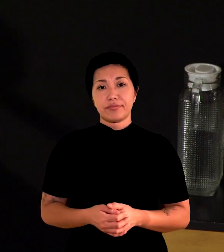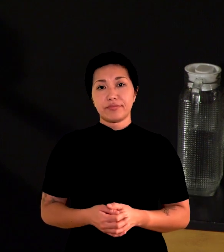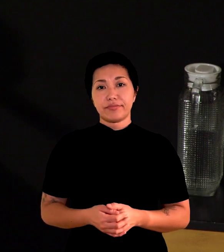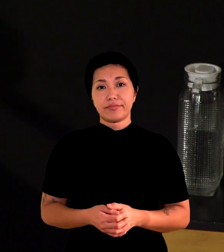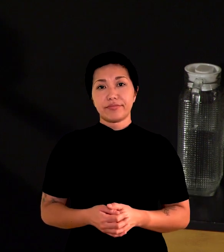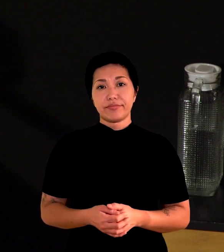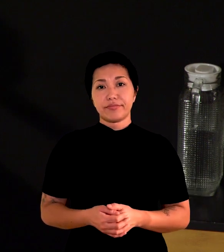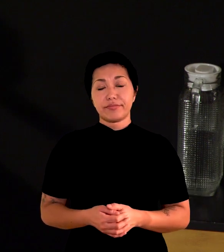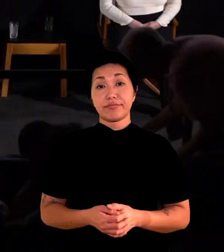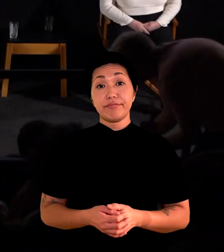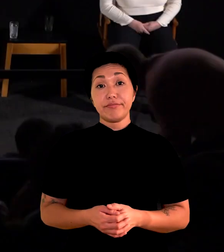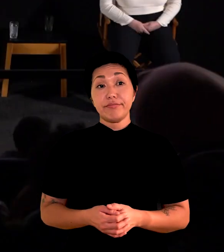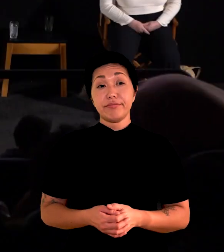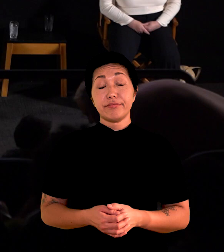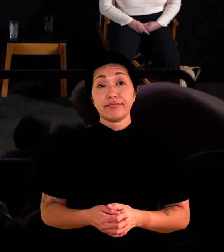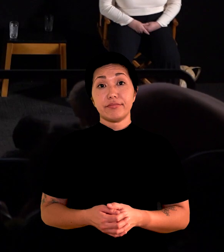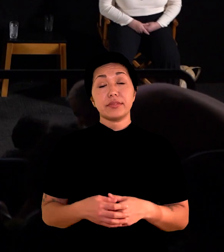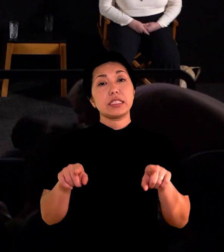Tá?